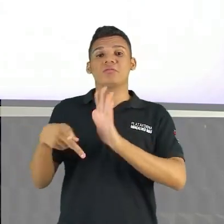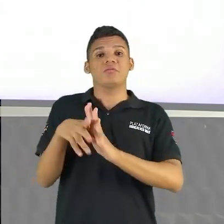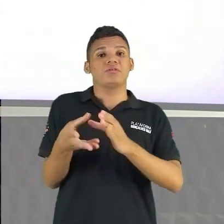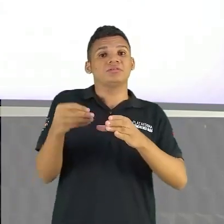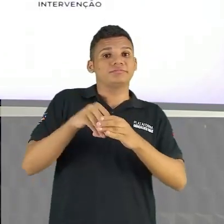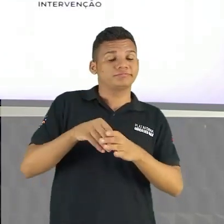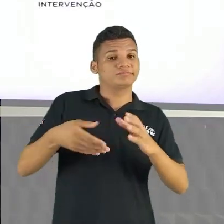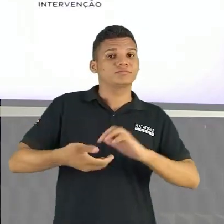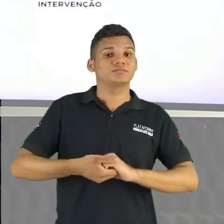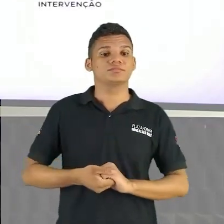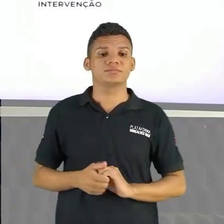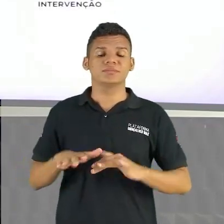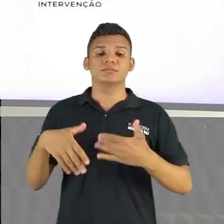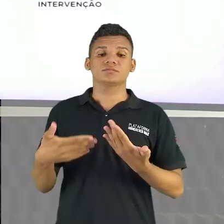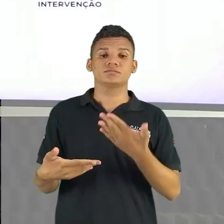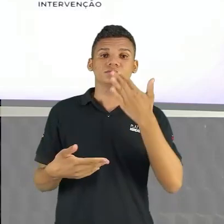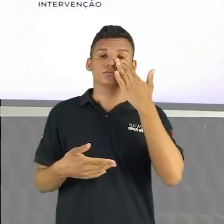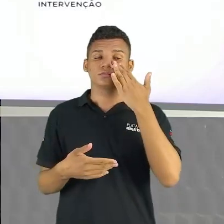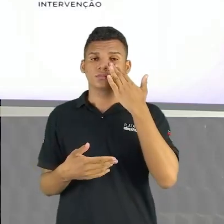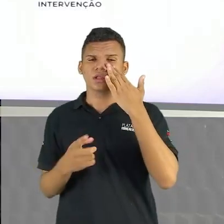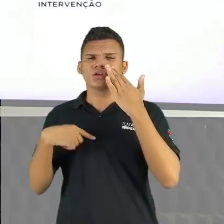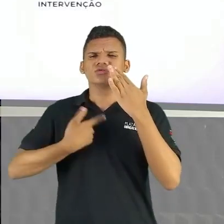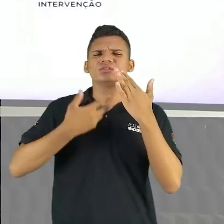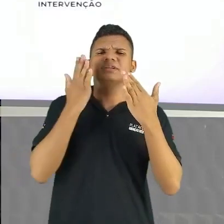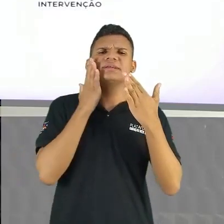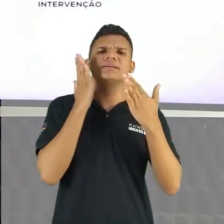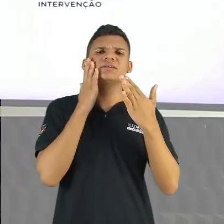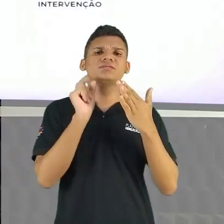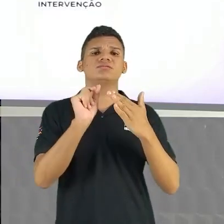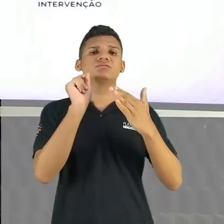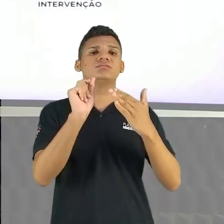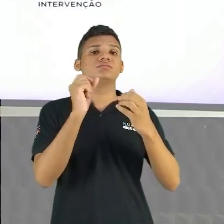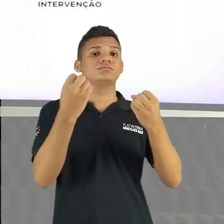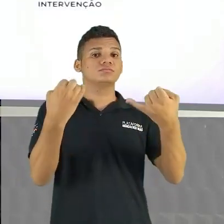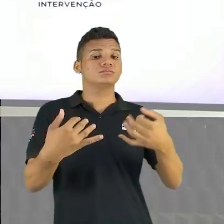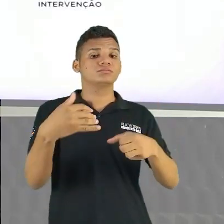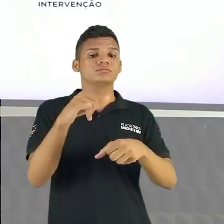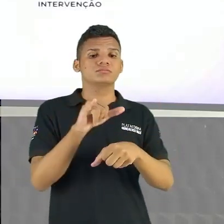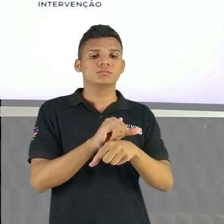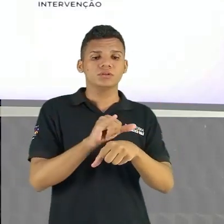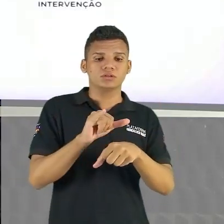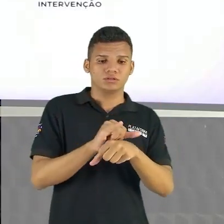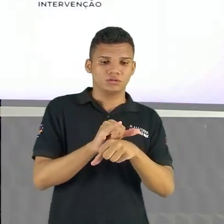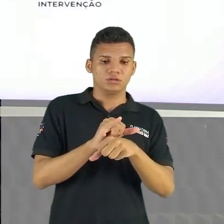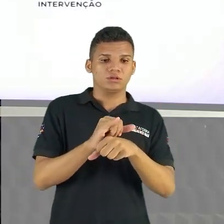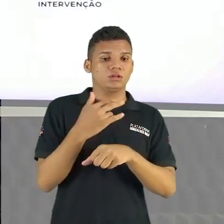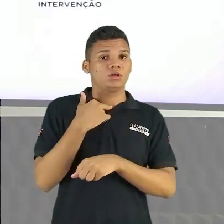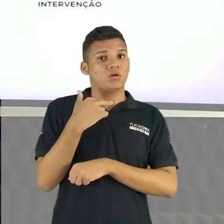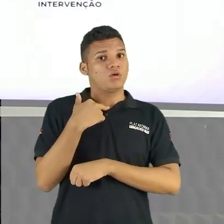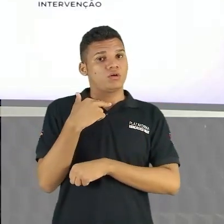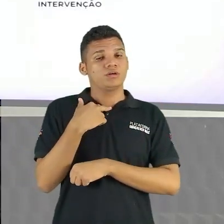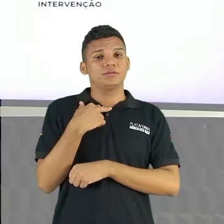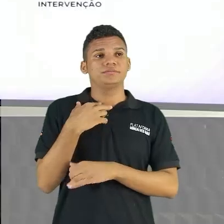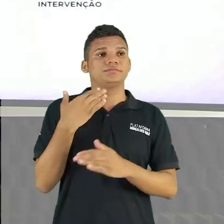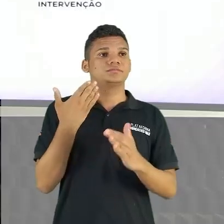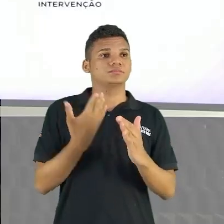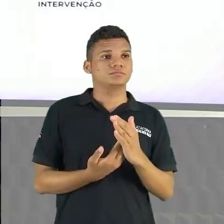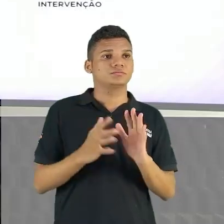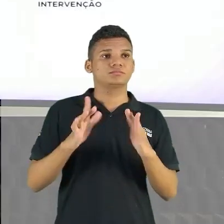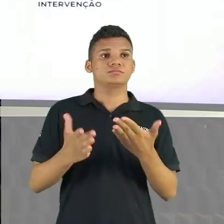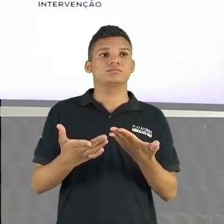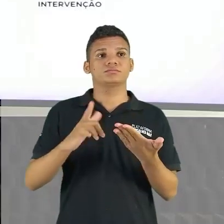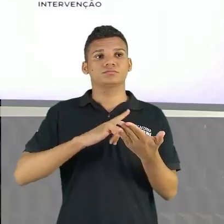dessa norma E aí a gente mostra aqui para vocês o esquema que não pode ser desconsiderado o